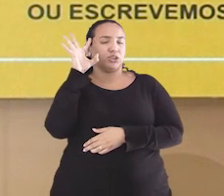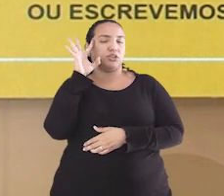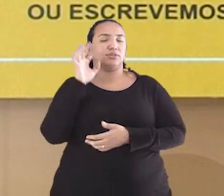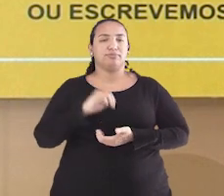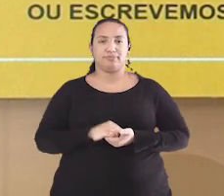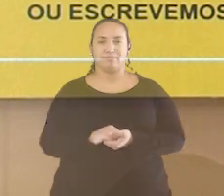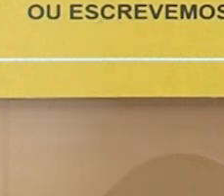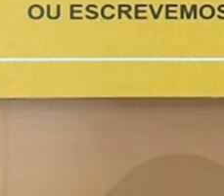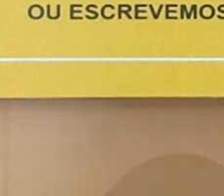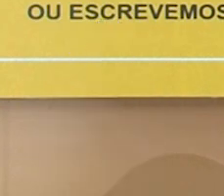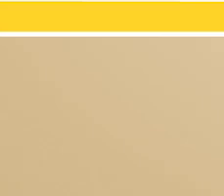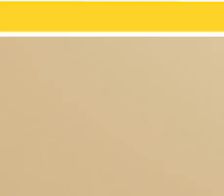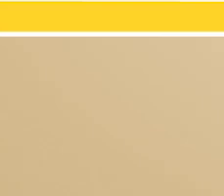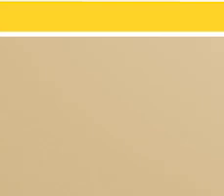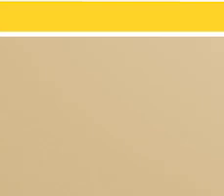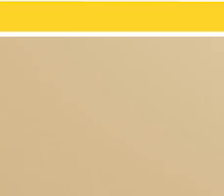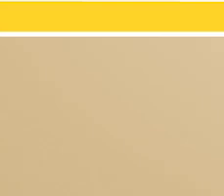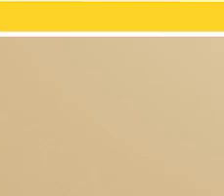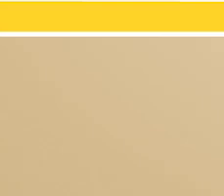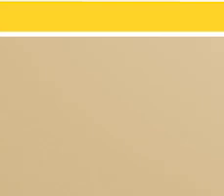sobre essas questões aqui.